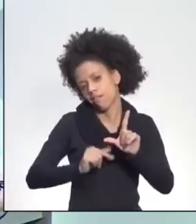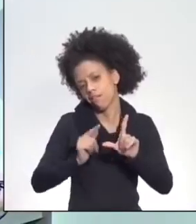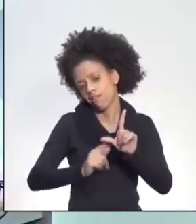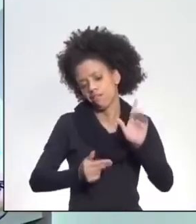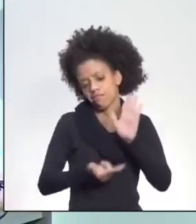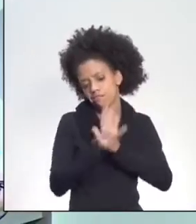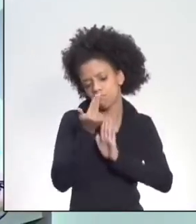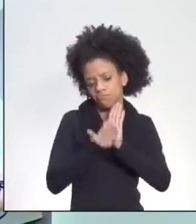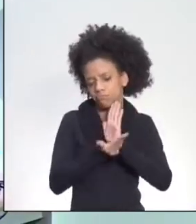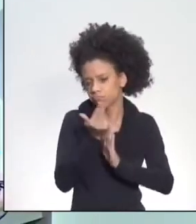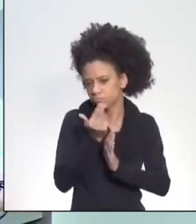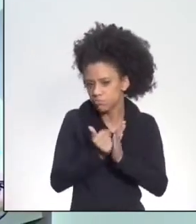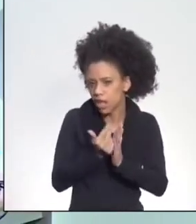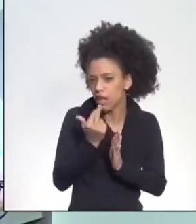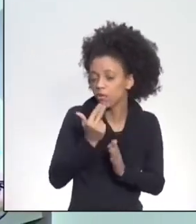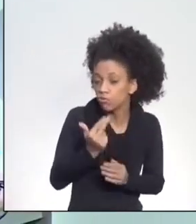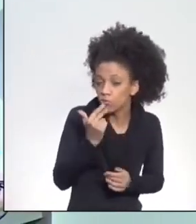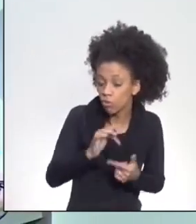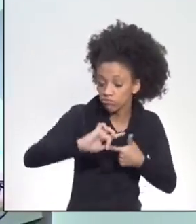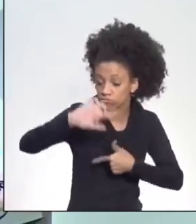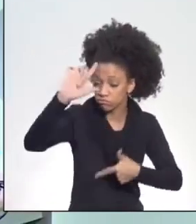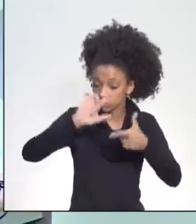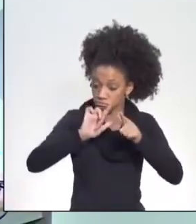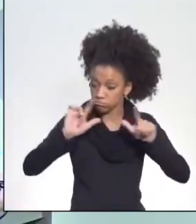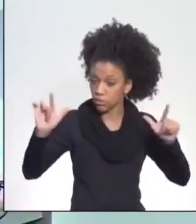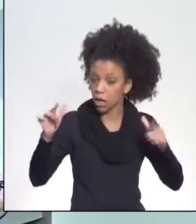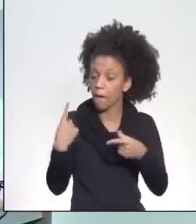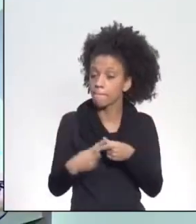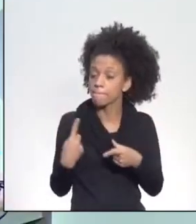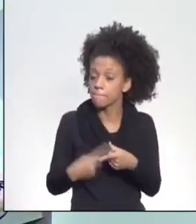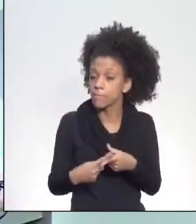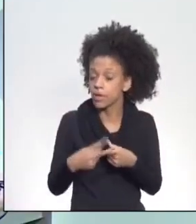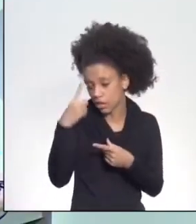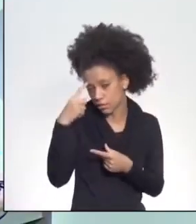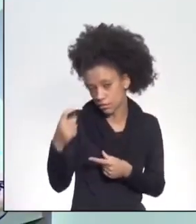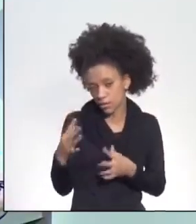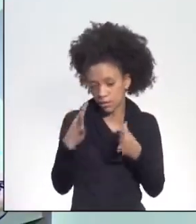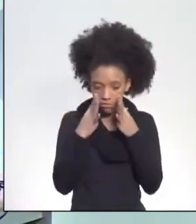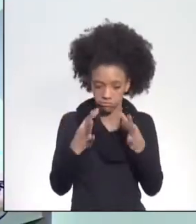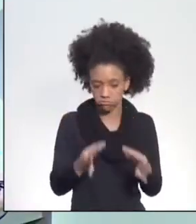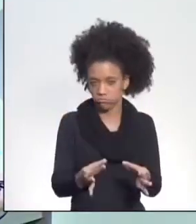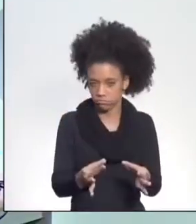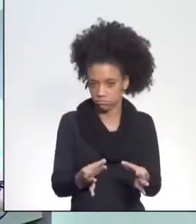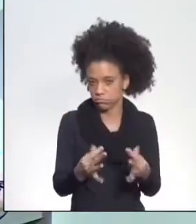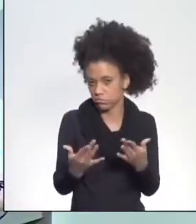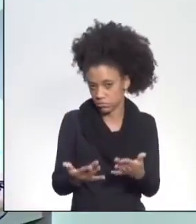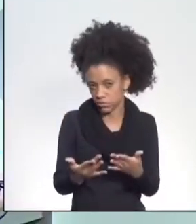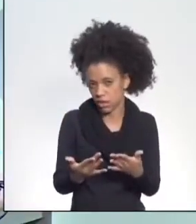das cores, questão de dimensão, enfim. Porque a ideia é chamar a atenção do maior número possível de